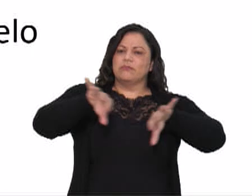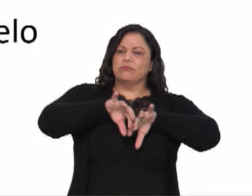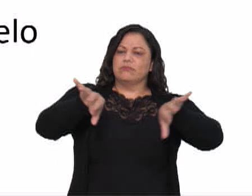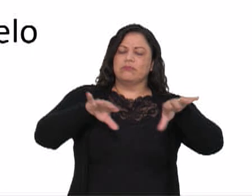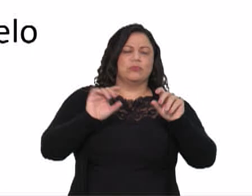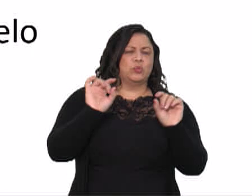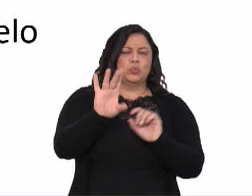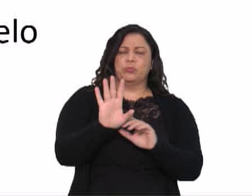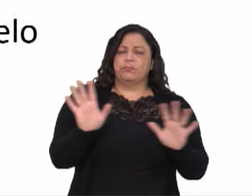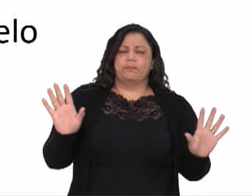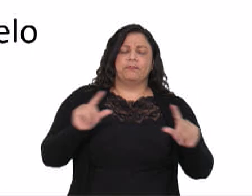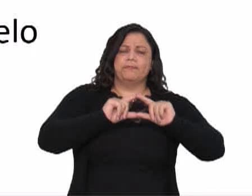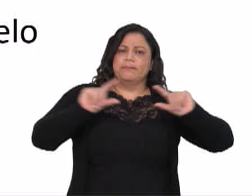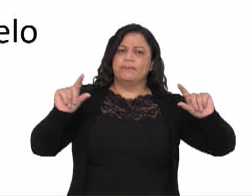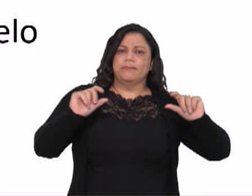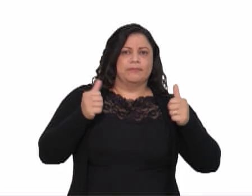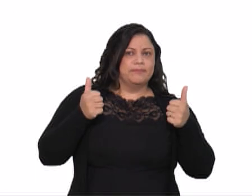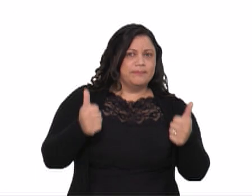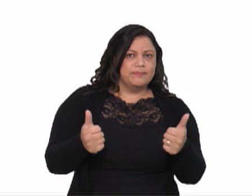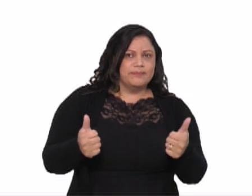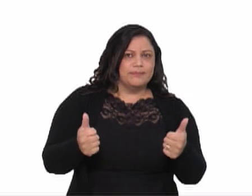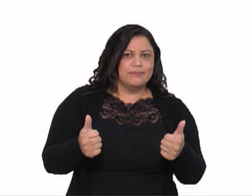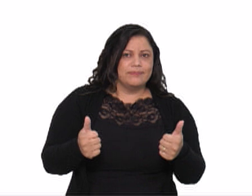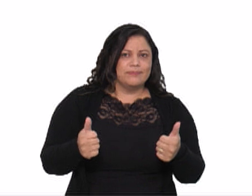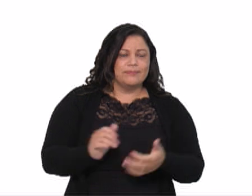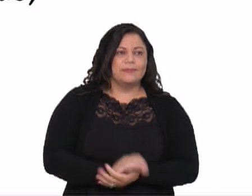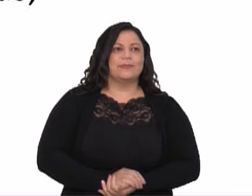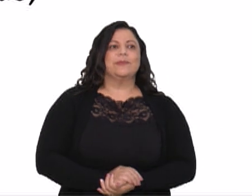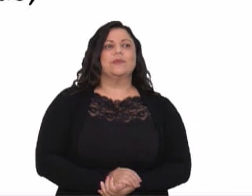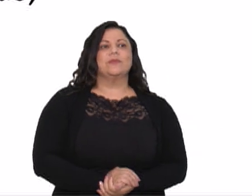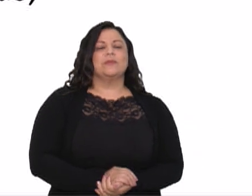mesmo período. Tudo bem?